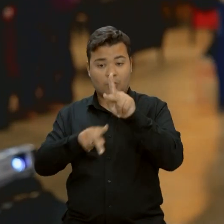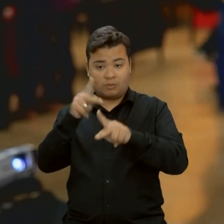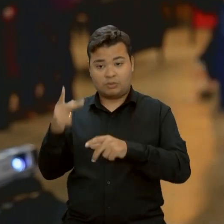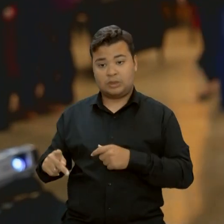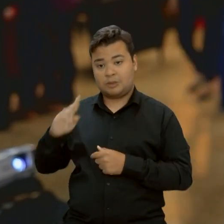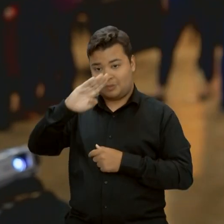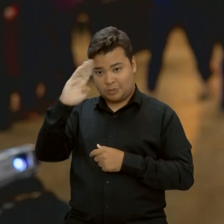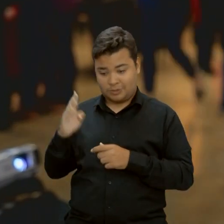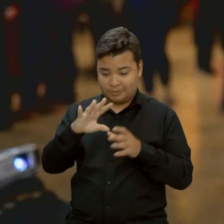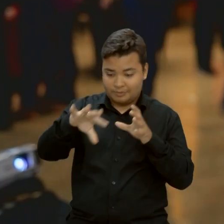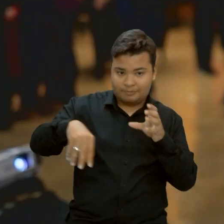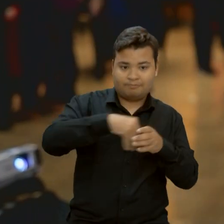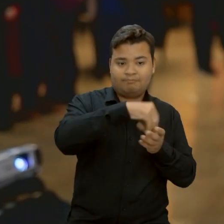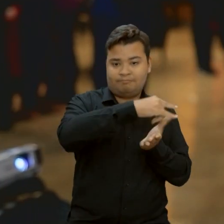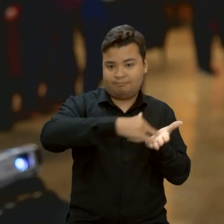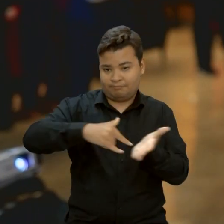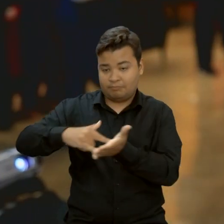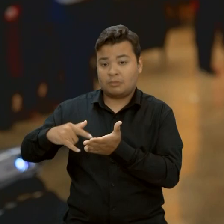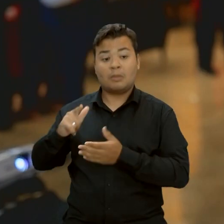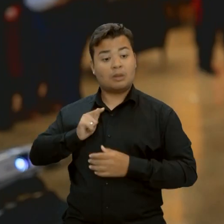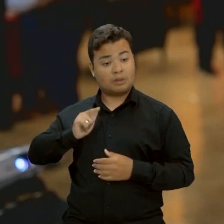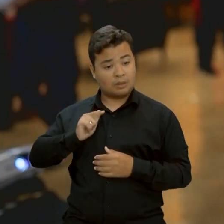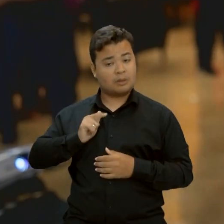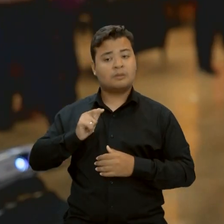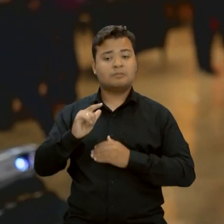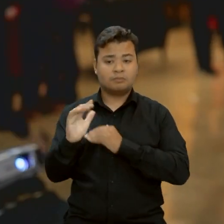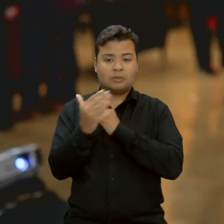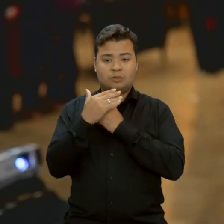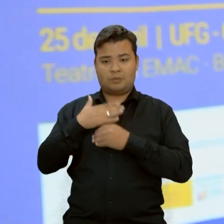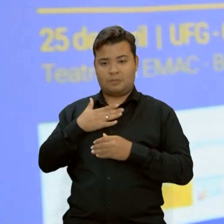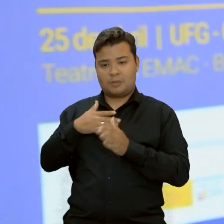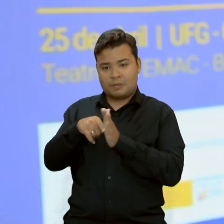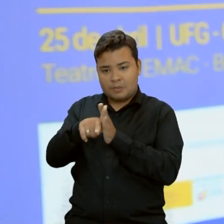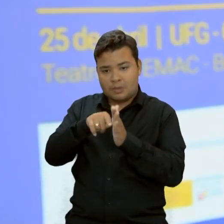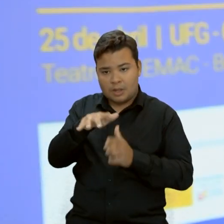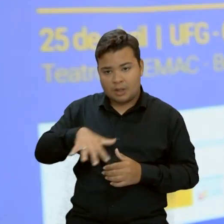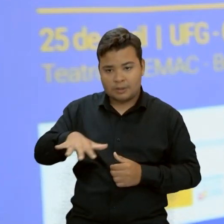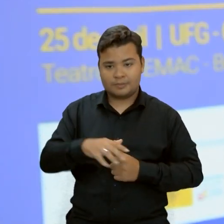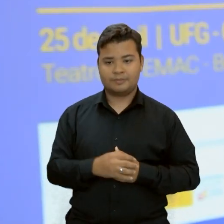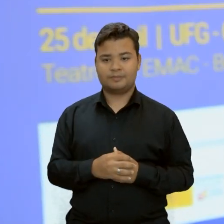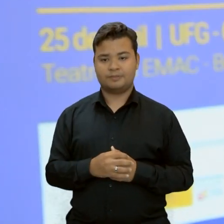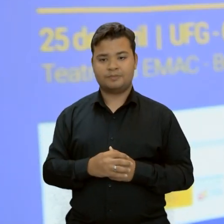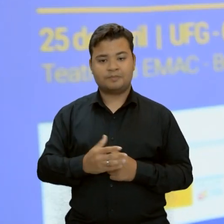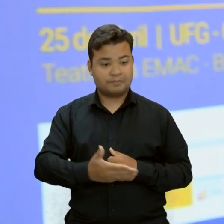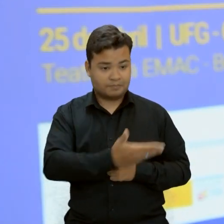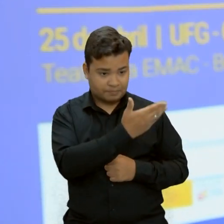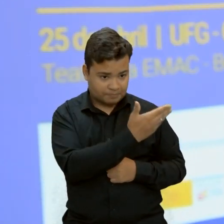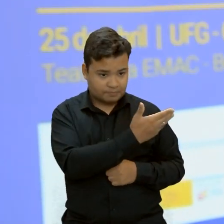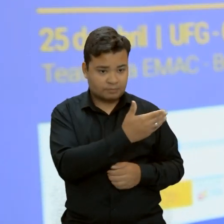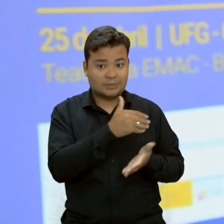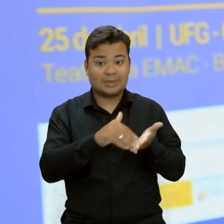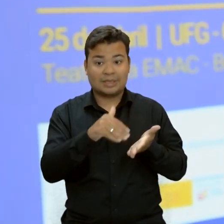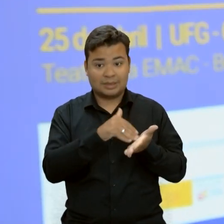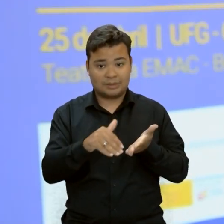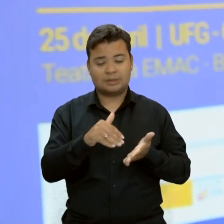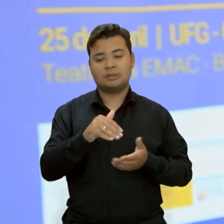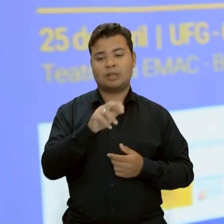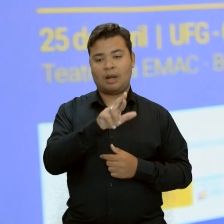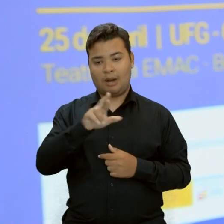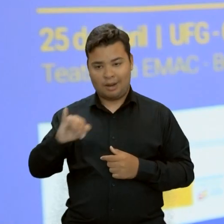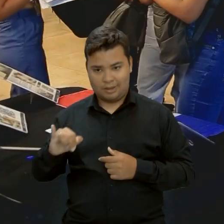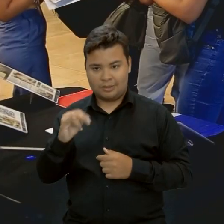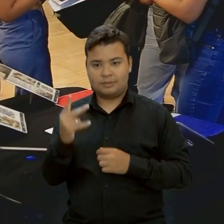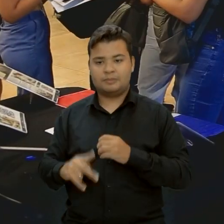que acrescentaria muito para a minha pesquisa. Laís Tomás, secretária de Relações Internacionais da